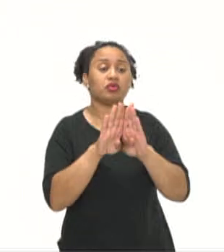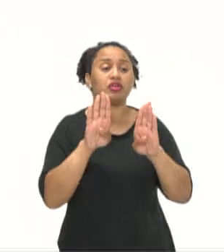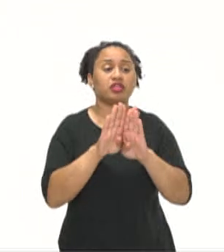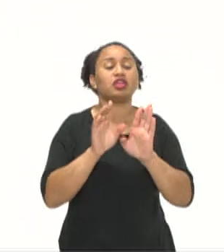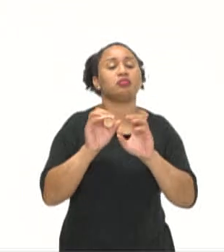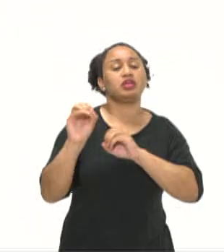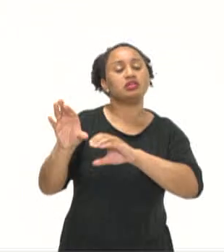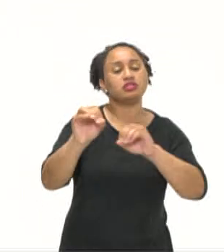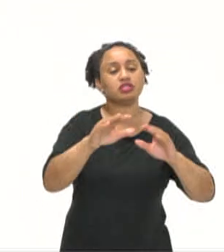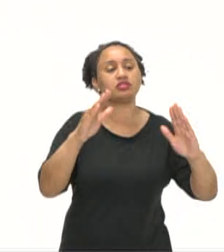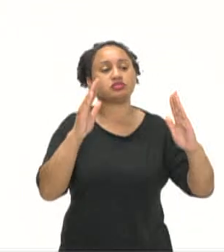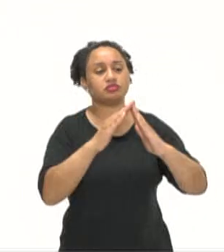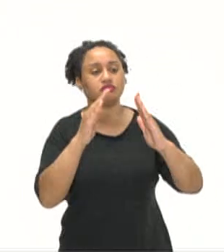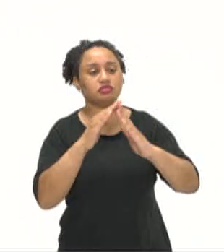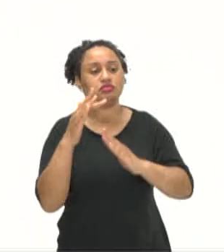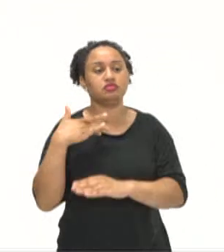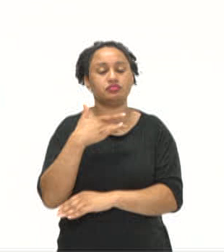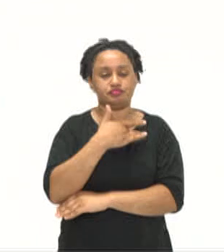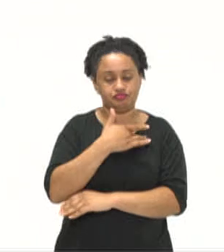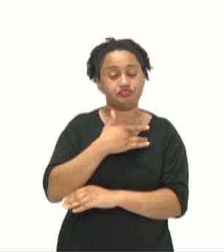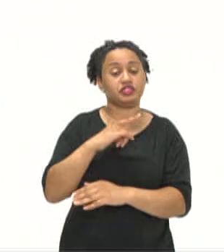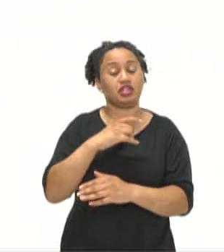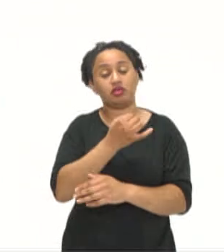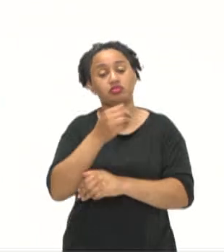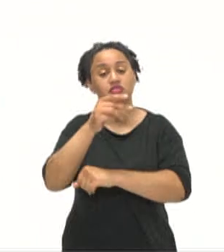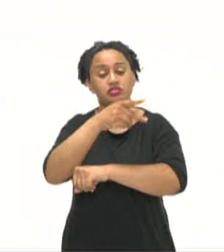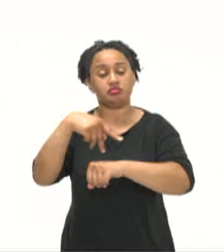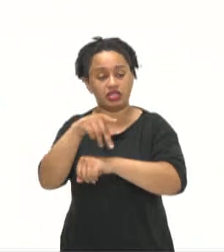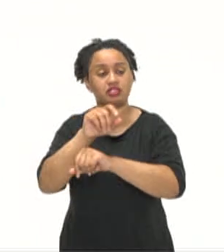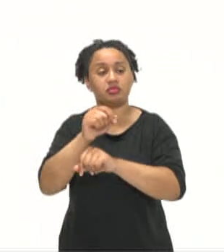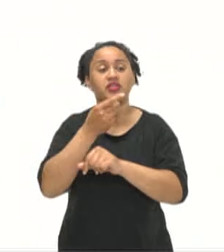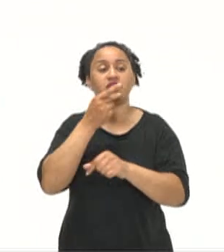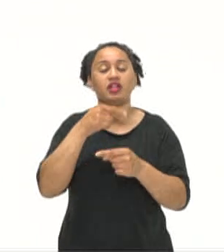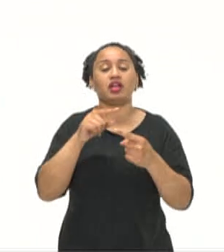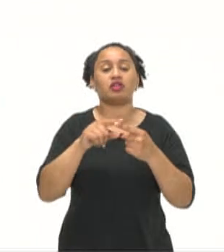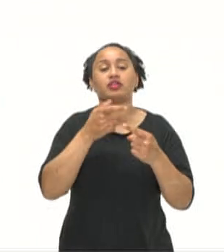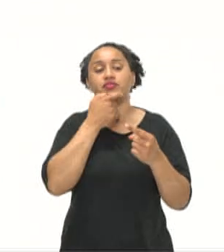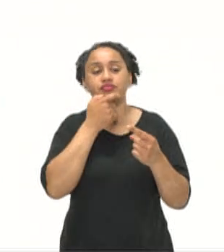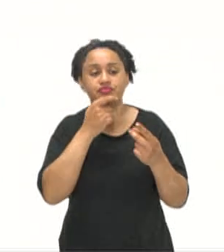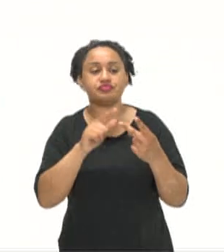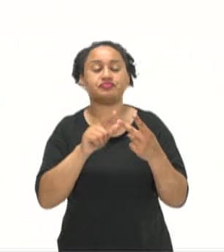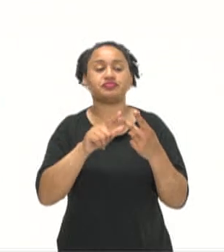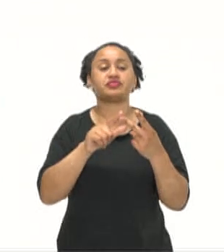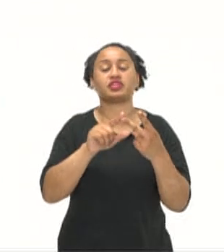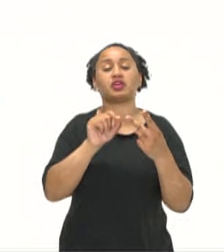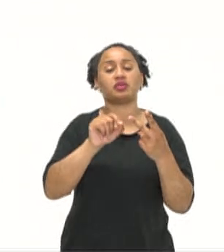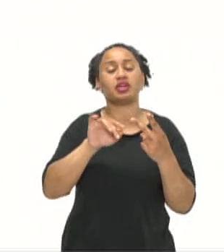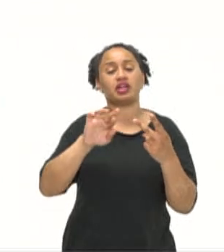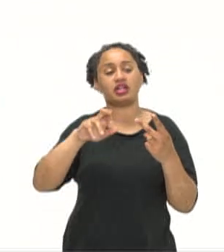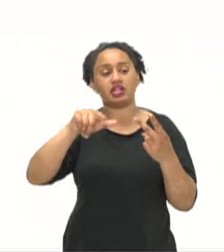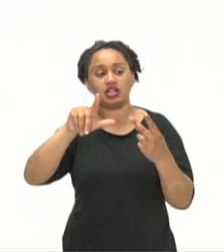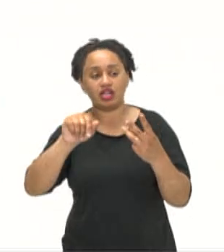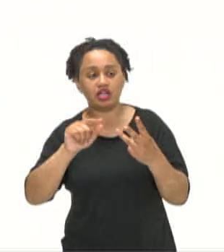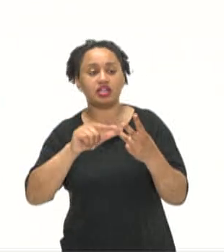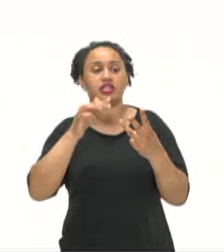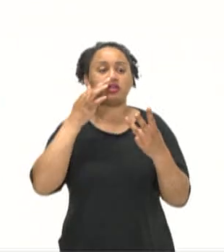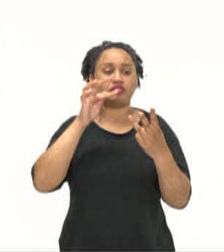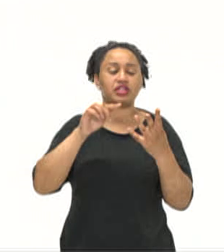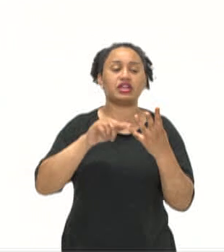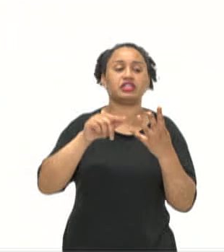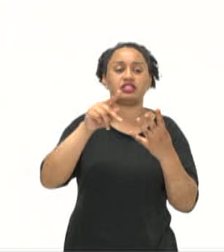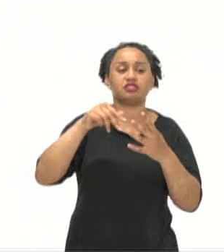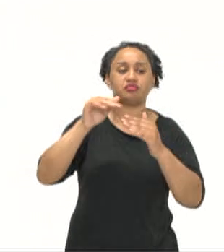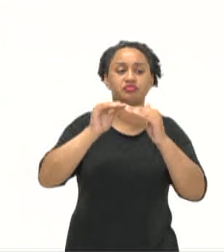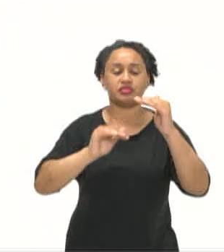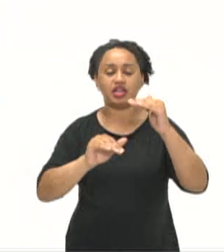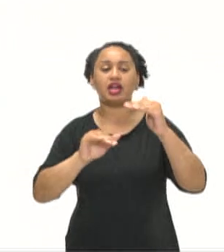de educação, moradia e saúde. Alguns países que podem ser citados são Reino Unido, Irlanda, França, Países Baixos, Bélgica,